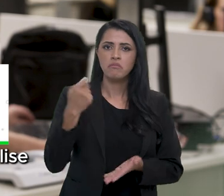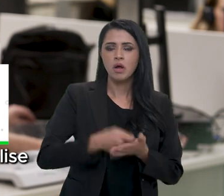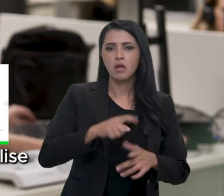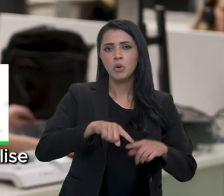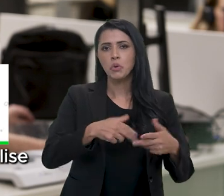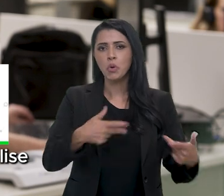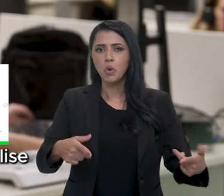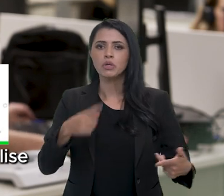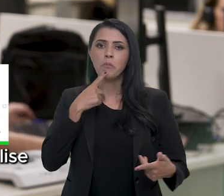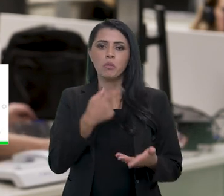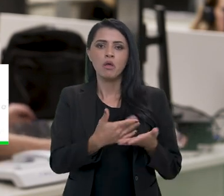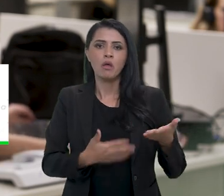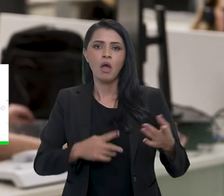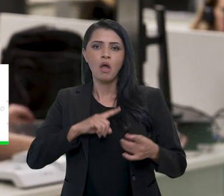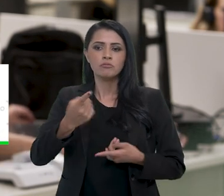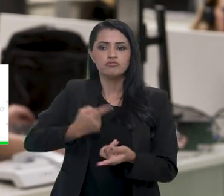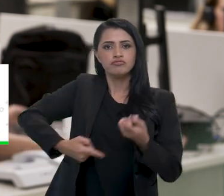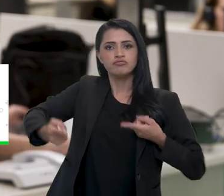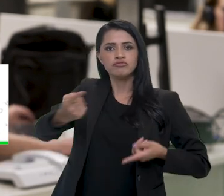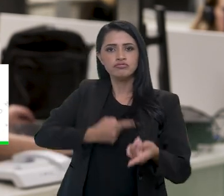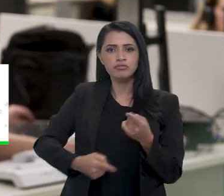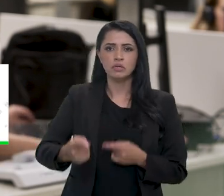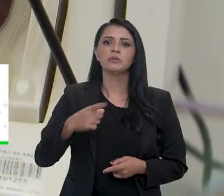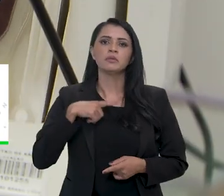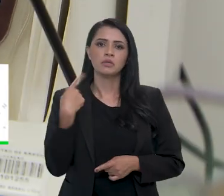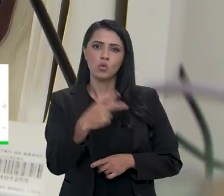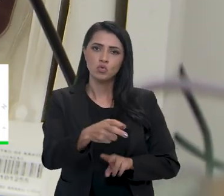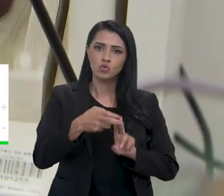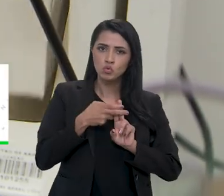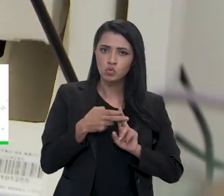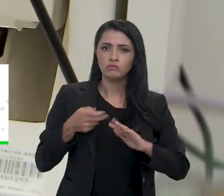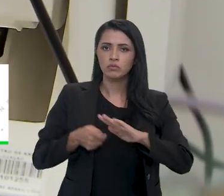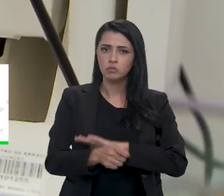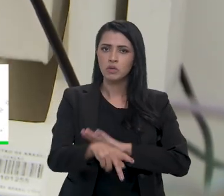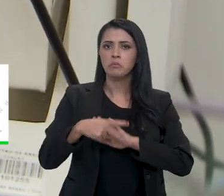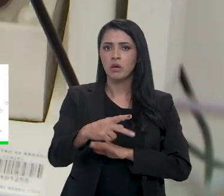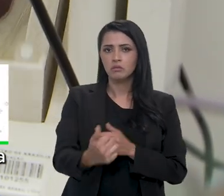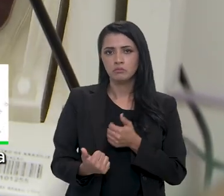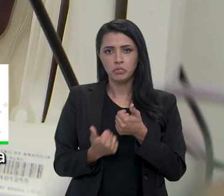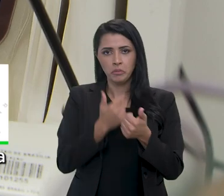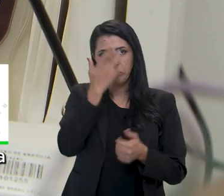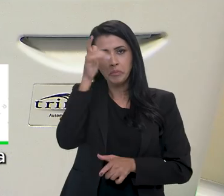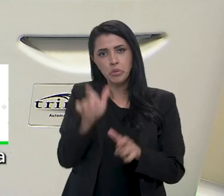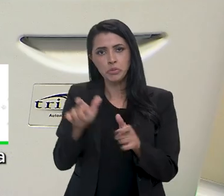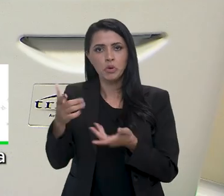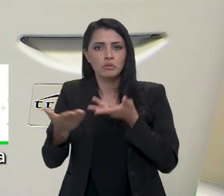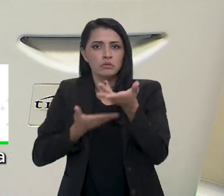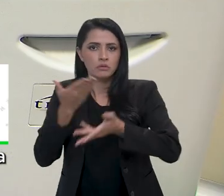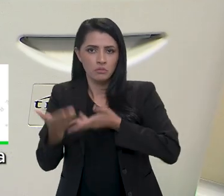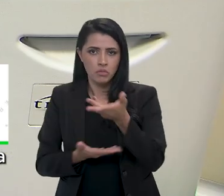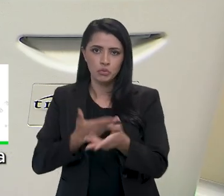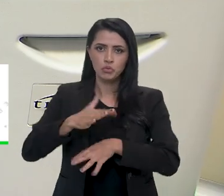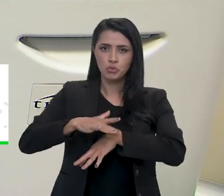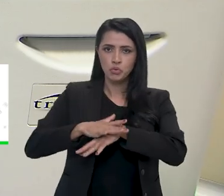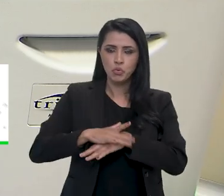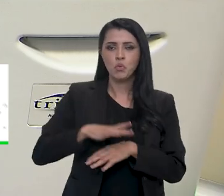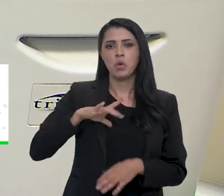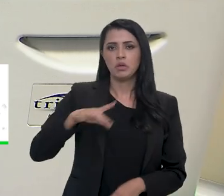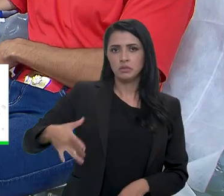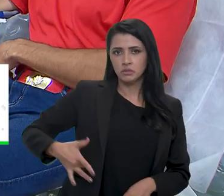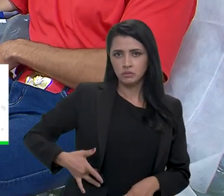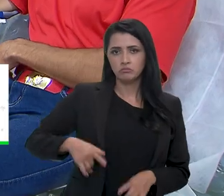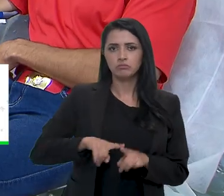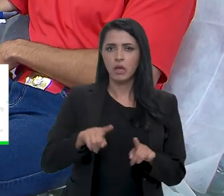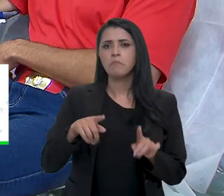custear equipamentos de hemodiálise no Sistema Único de Saúde. O investimento é para assistência de pessoas em tratamento de doença renal